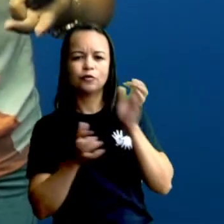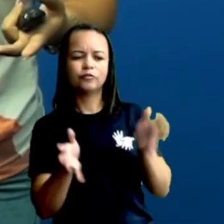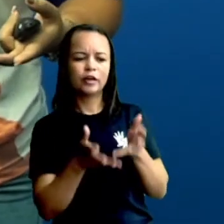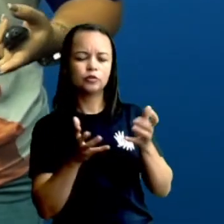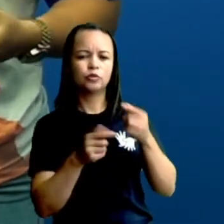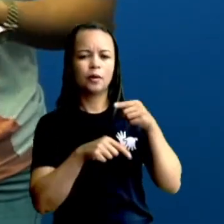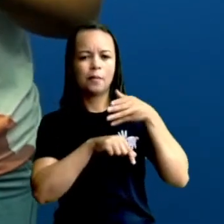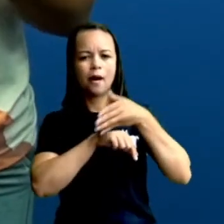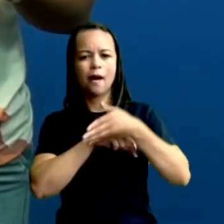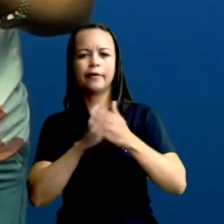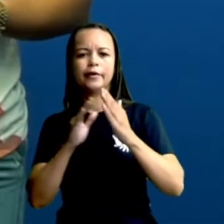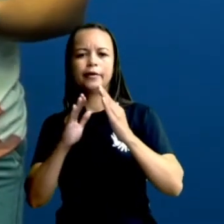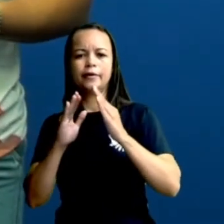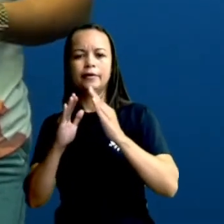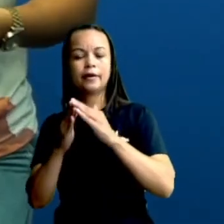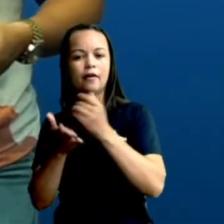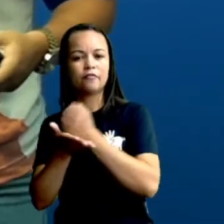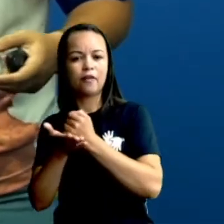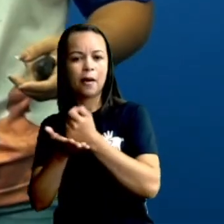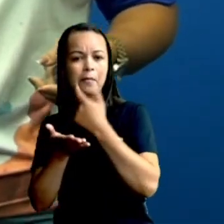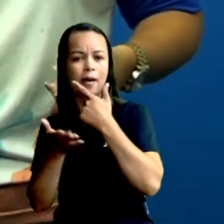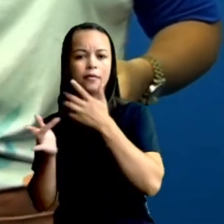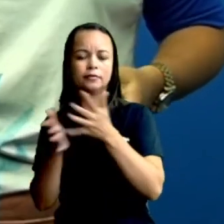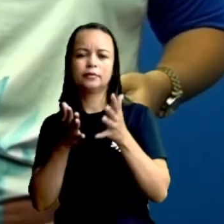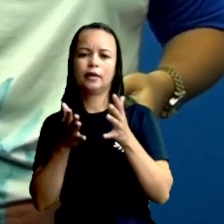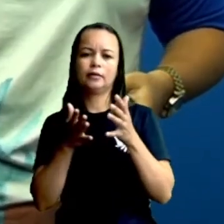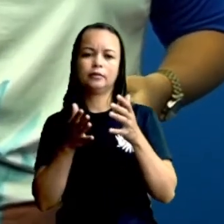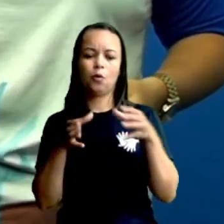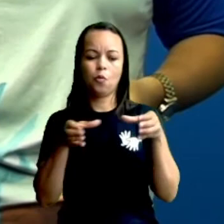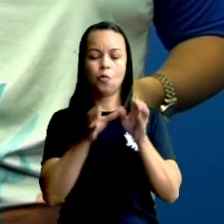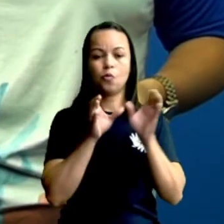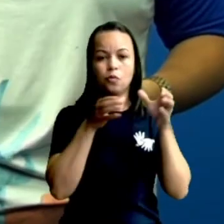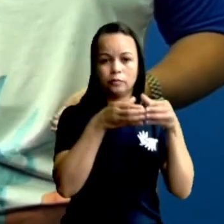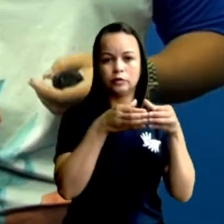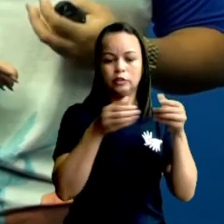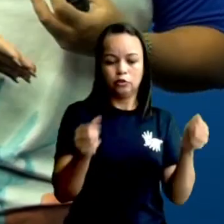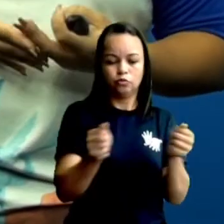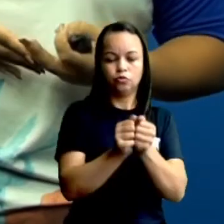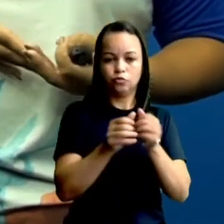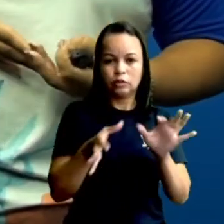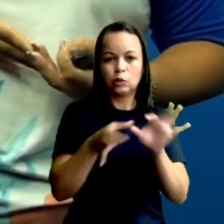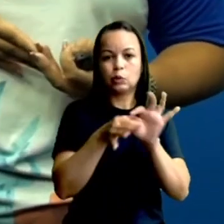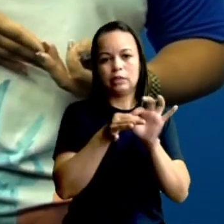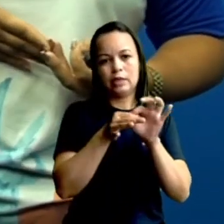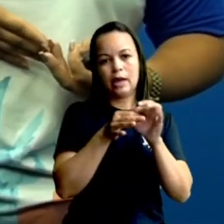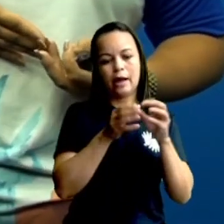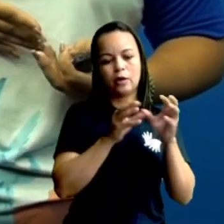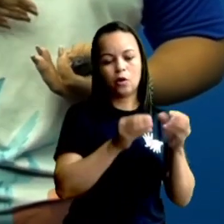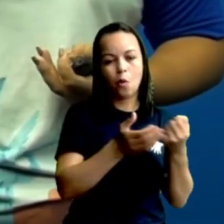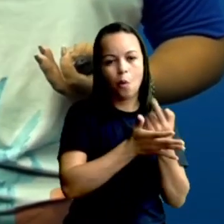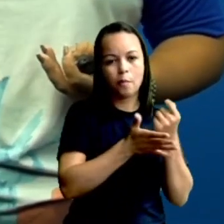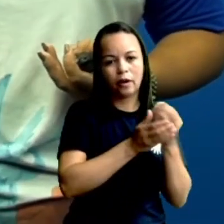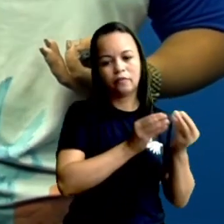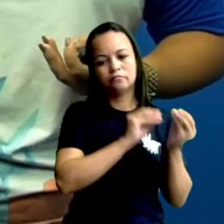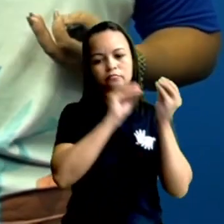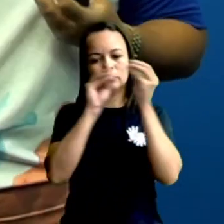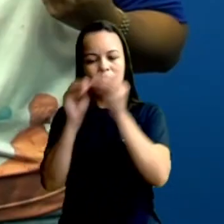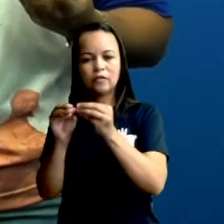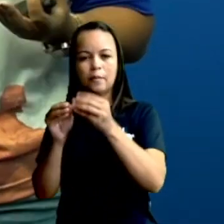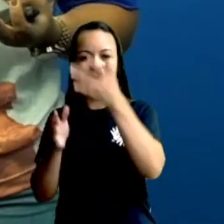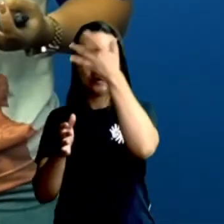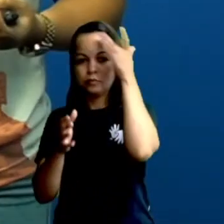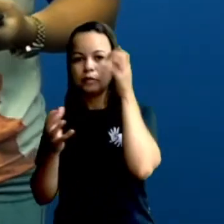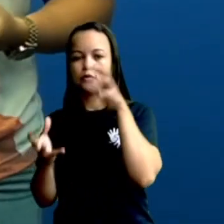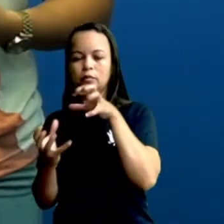ir na farmácia? Então a comunidade se unia e levava aquilo para os idosos. E isso faz com que as